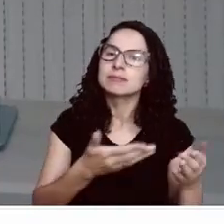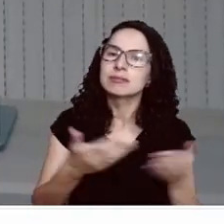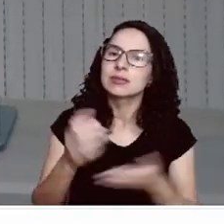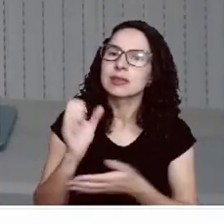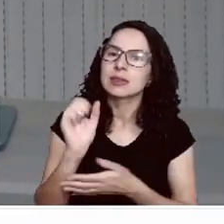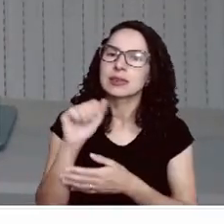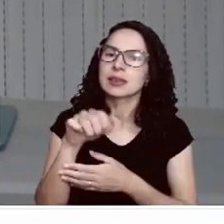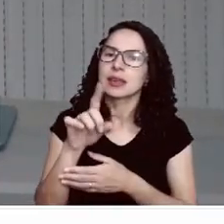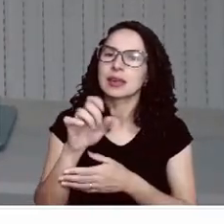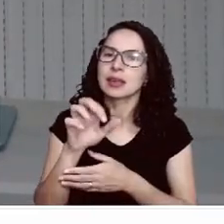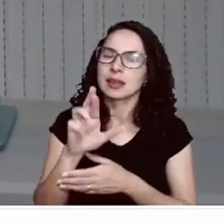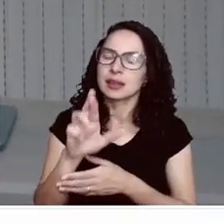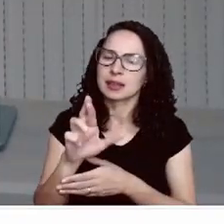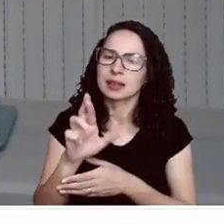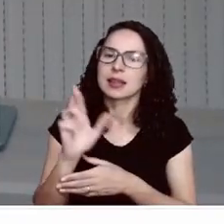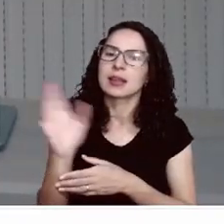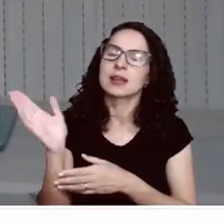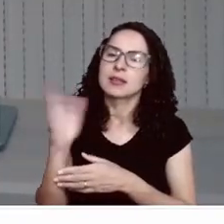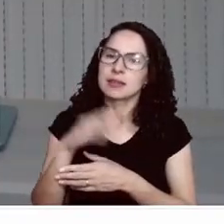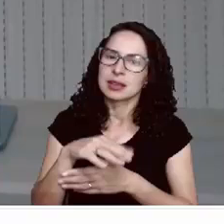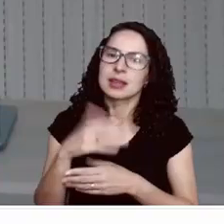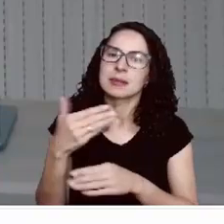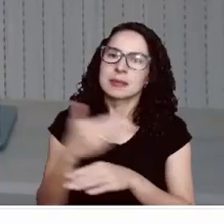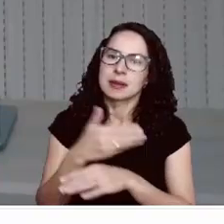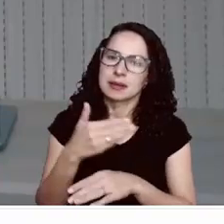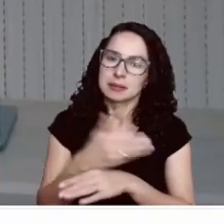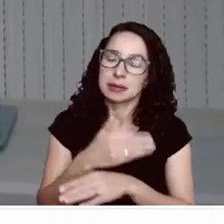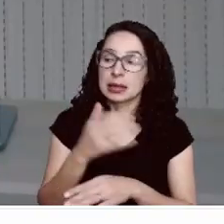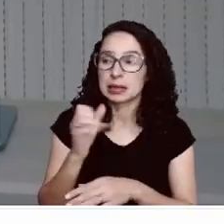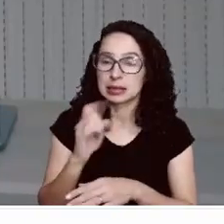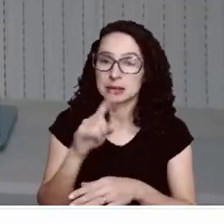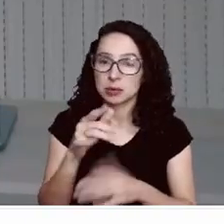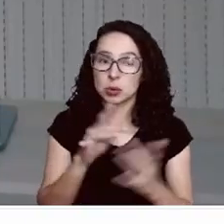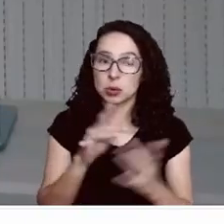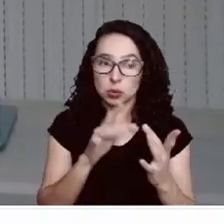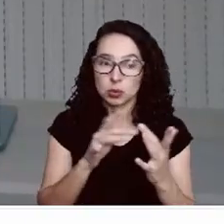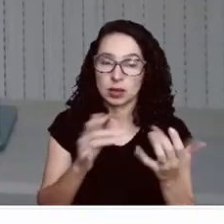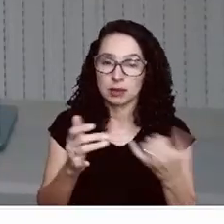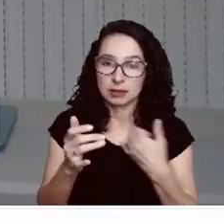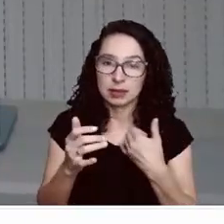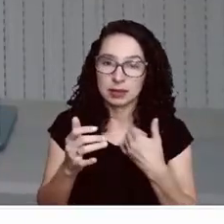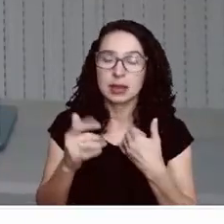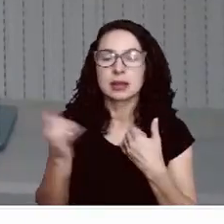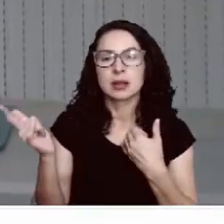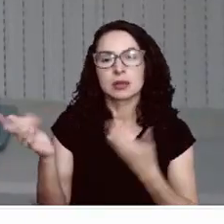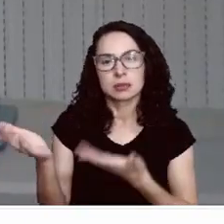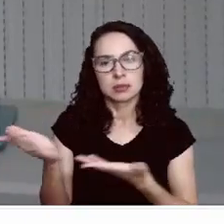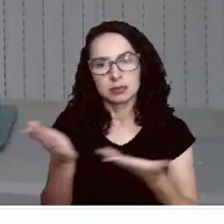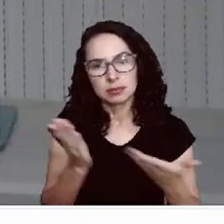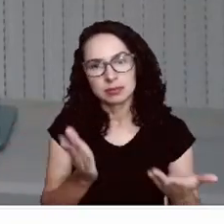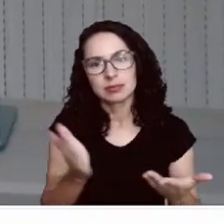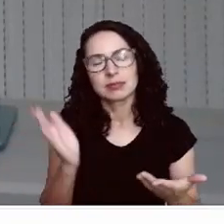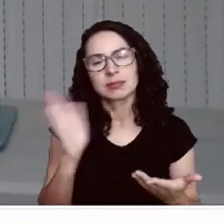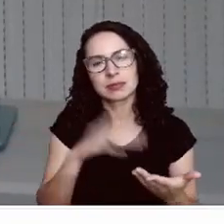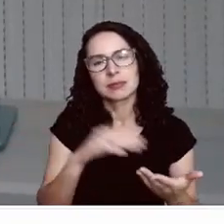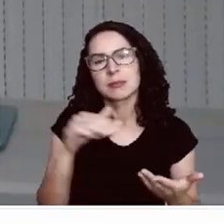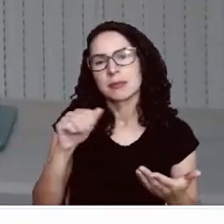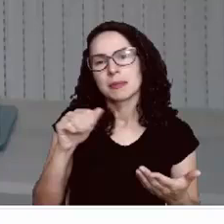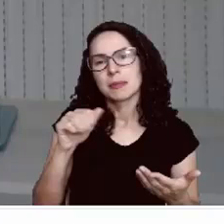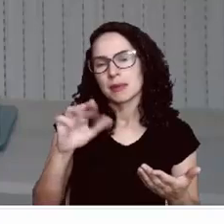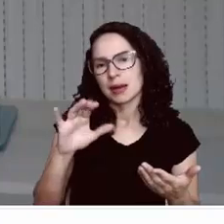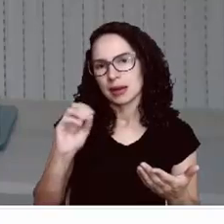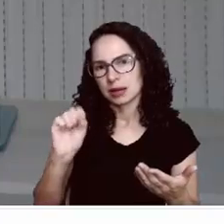possível, para estar presente, se depois puder passar o contato, para que a gente possa convidá-lo. O Marcos Silva puder me passar,